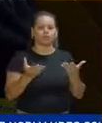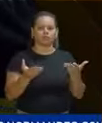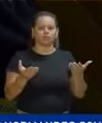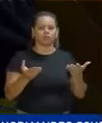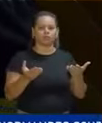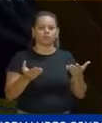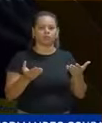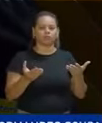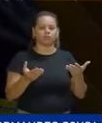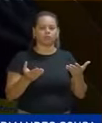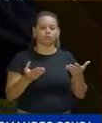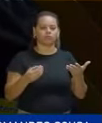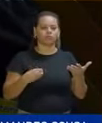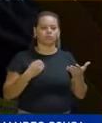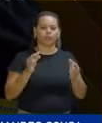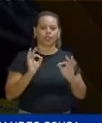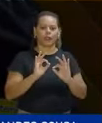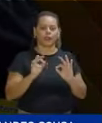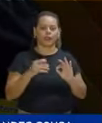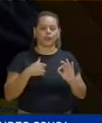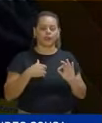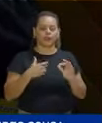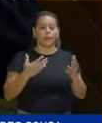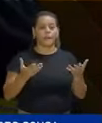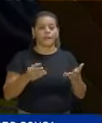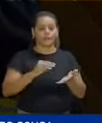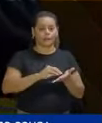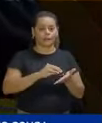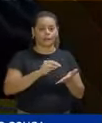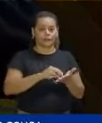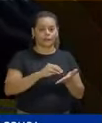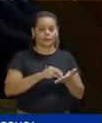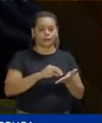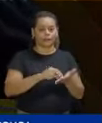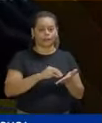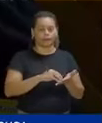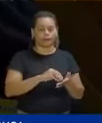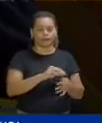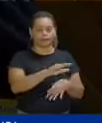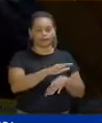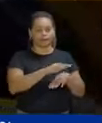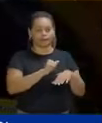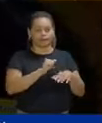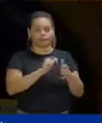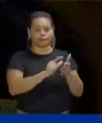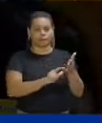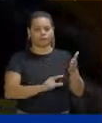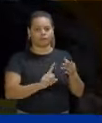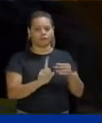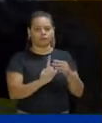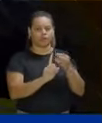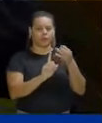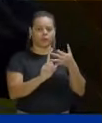Souza. processual, em razão de ausência de citação, seria